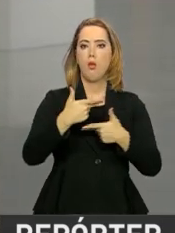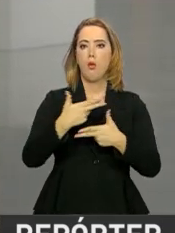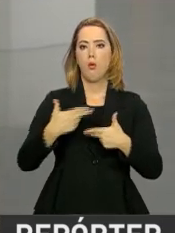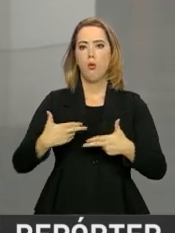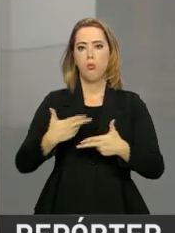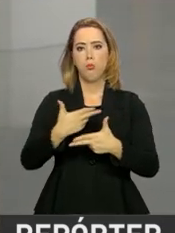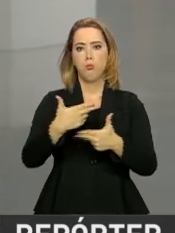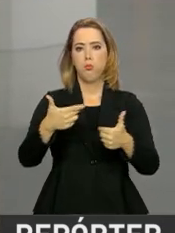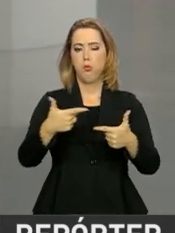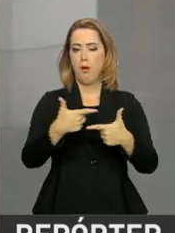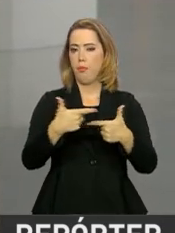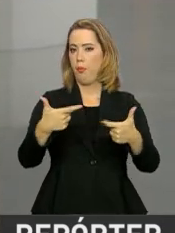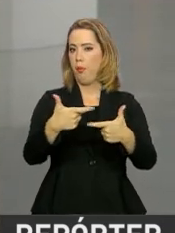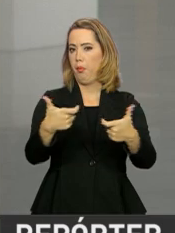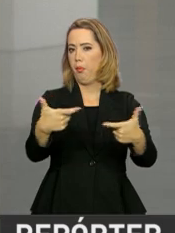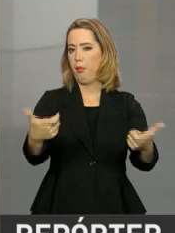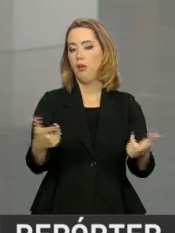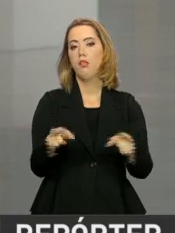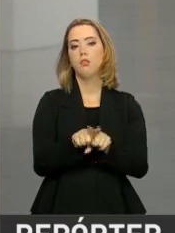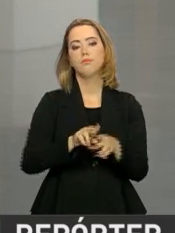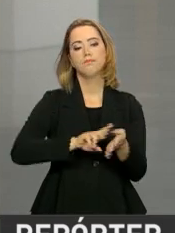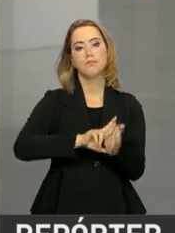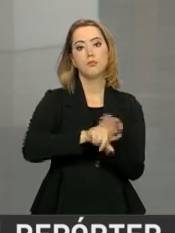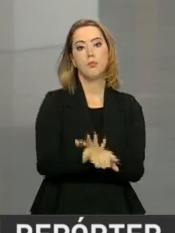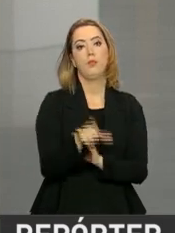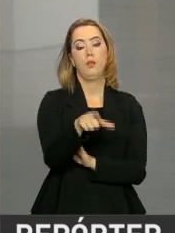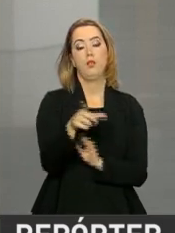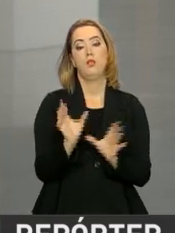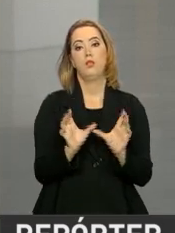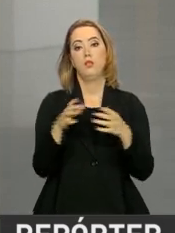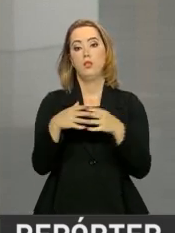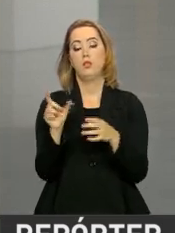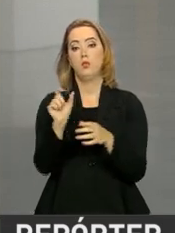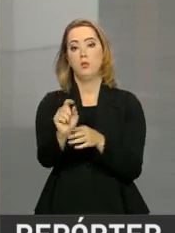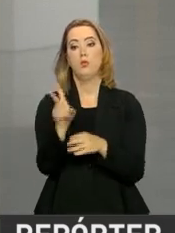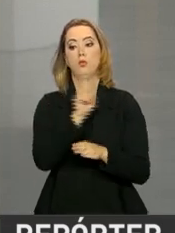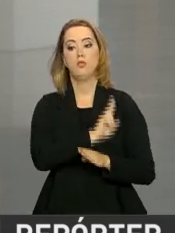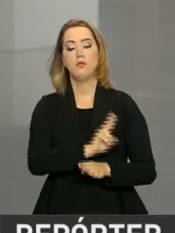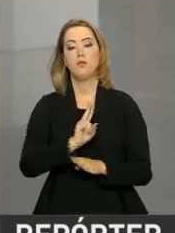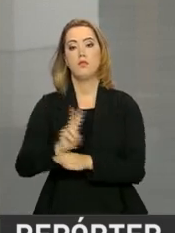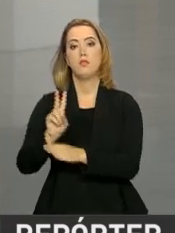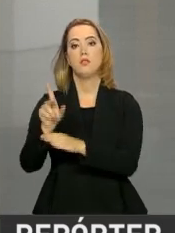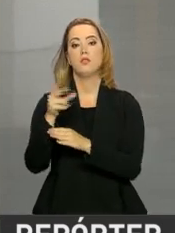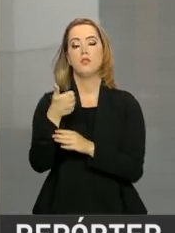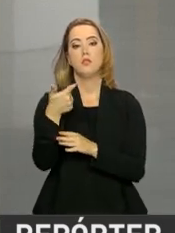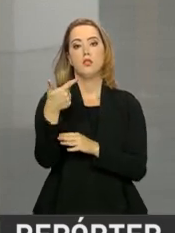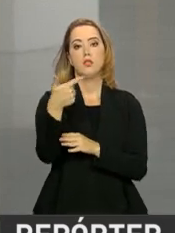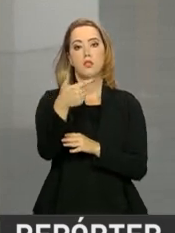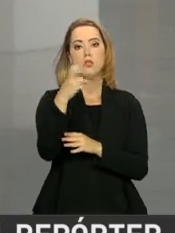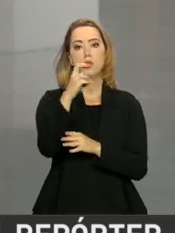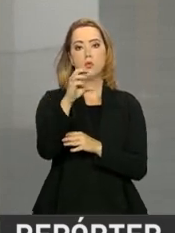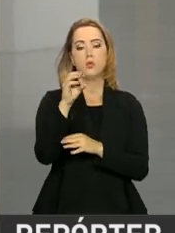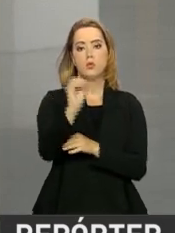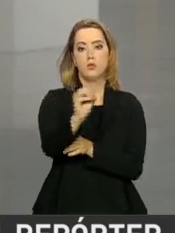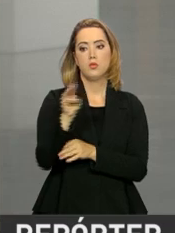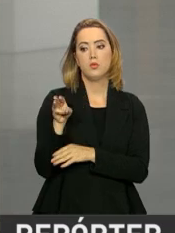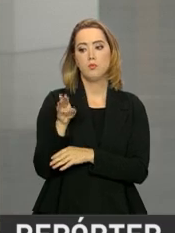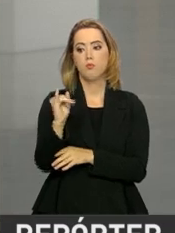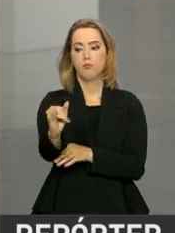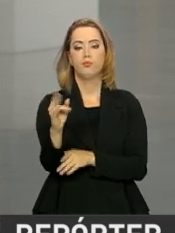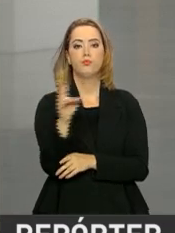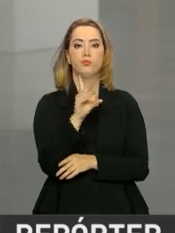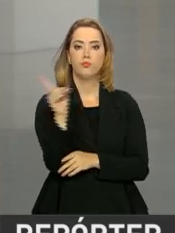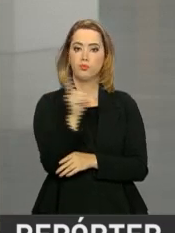meses, o governo dos Estados Unidos investe na área de defesa pelo menos 250 bilhões de